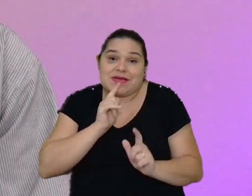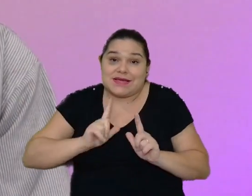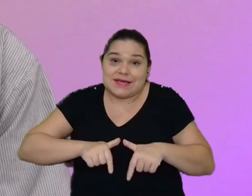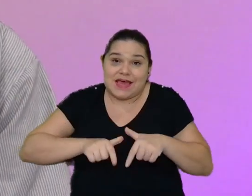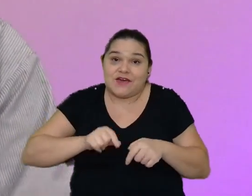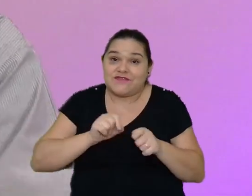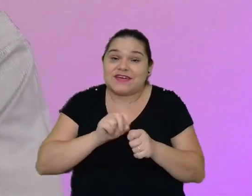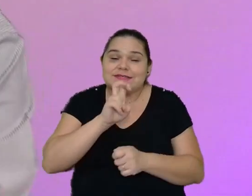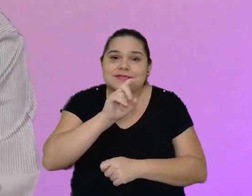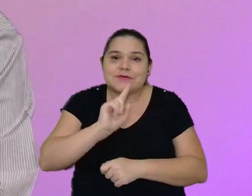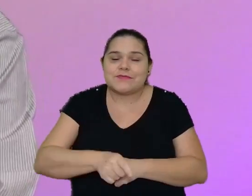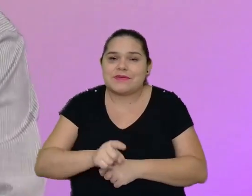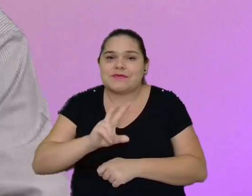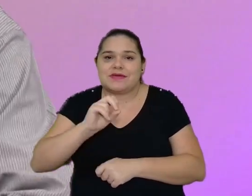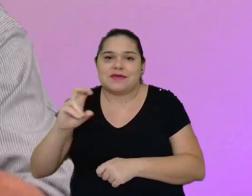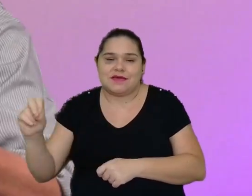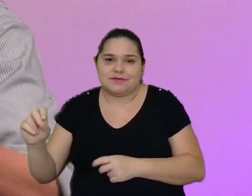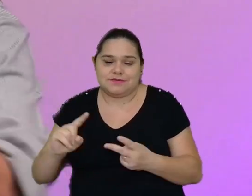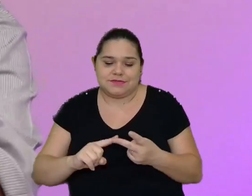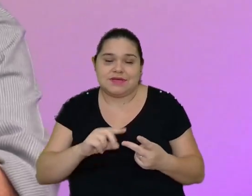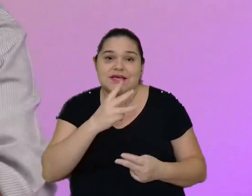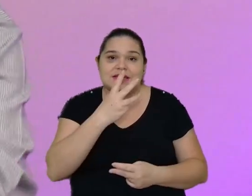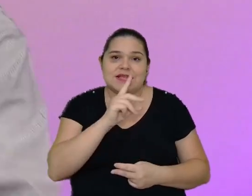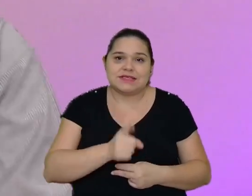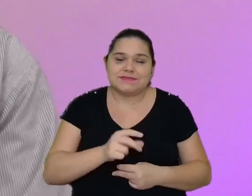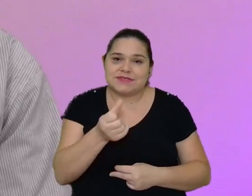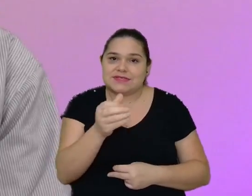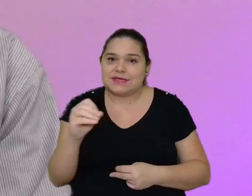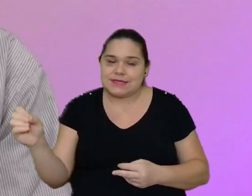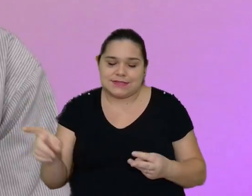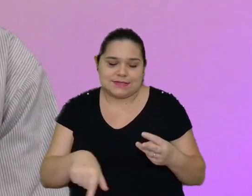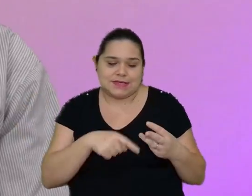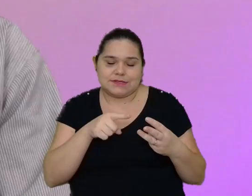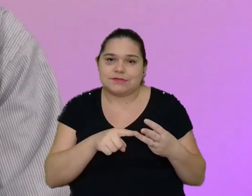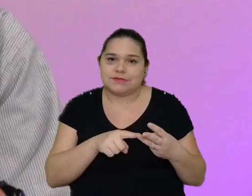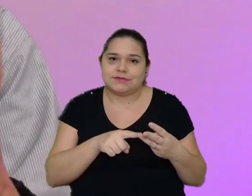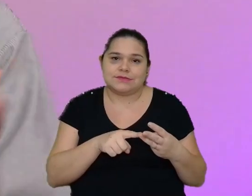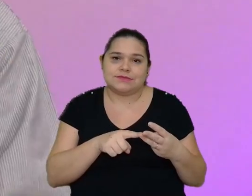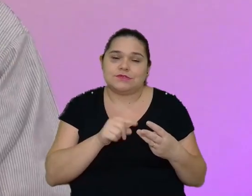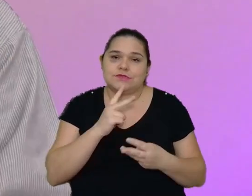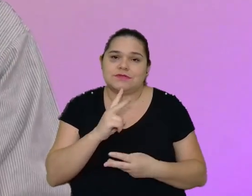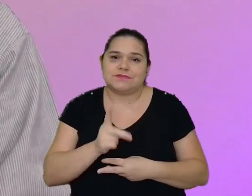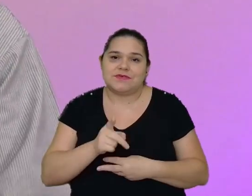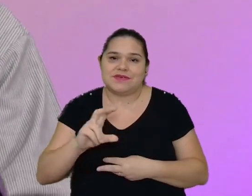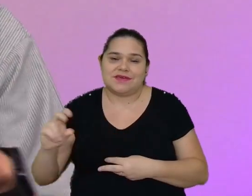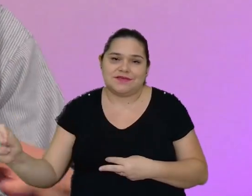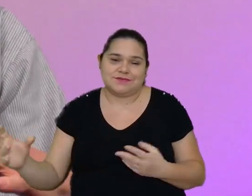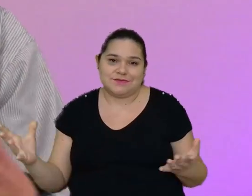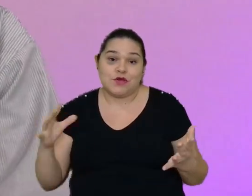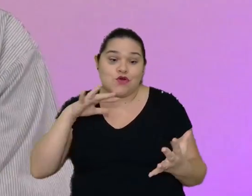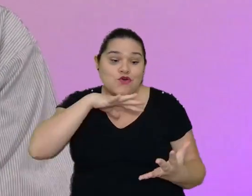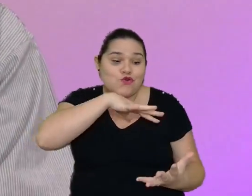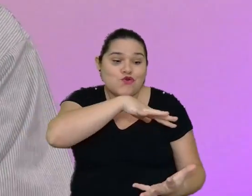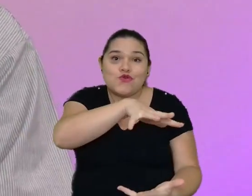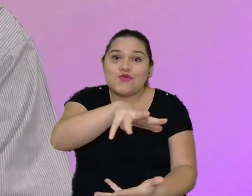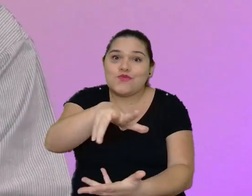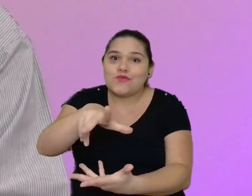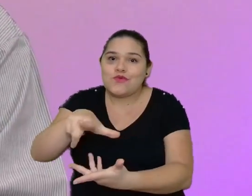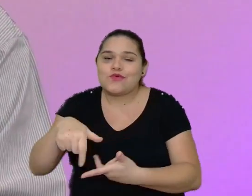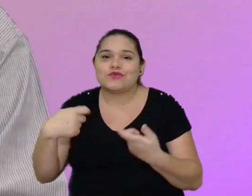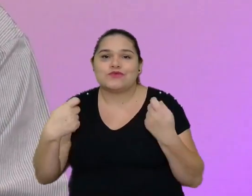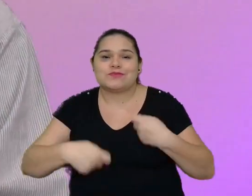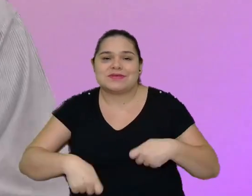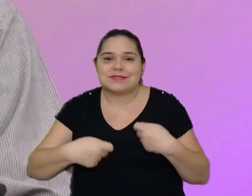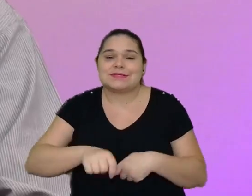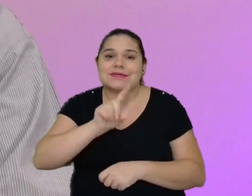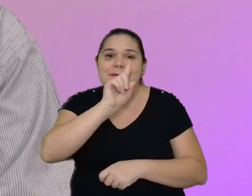5.500. Caraca. O Japão faz 3.600, Bélgica, Dinamarca fazem 2.500. O mundo precisa, pelas contas, de 1.500 por